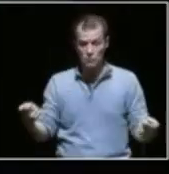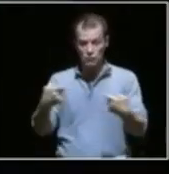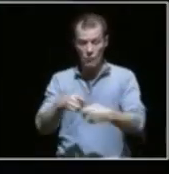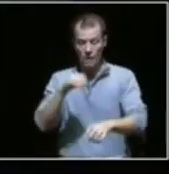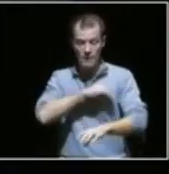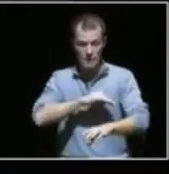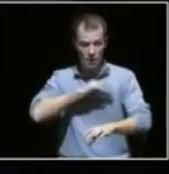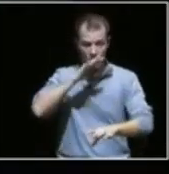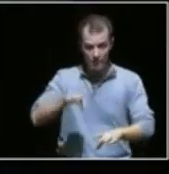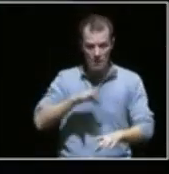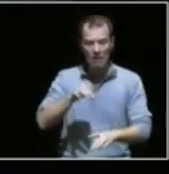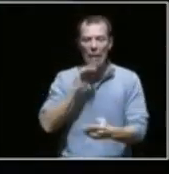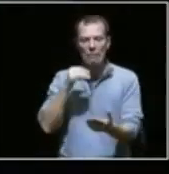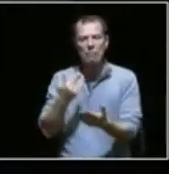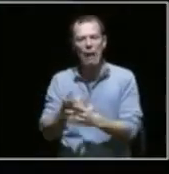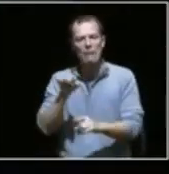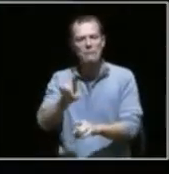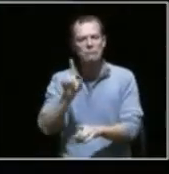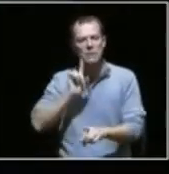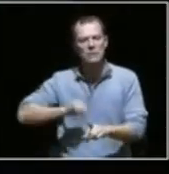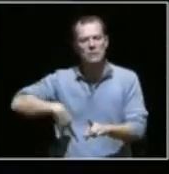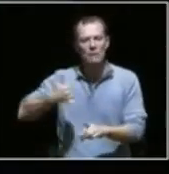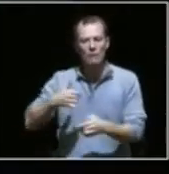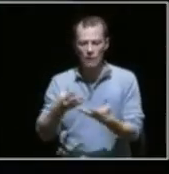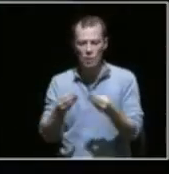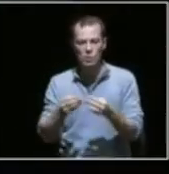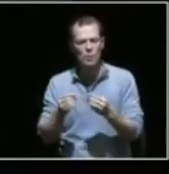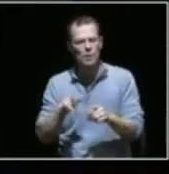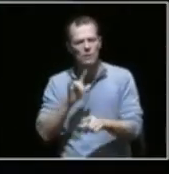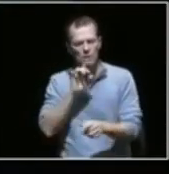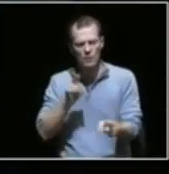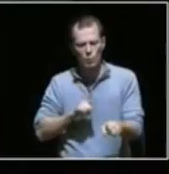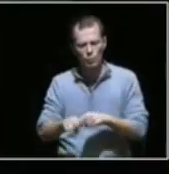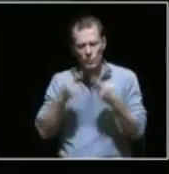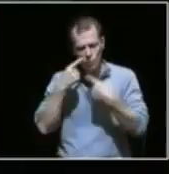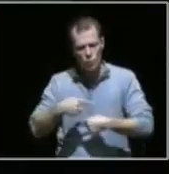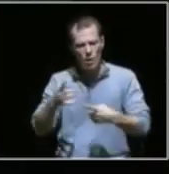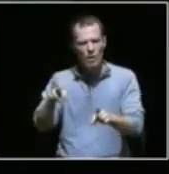das famílias constituirá um importante instrumento de política